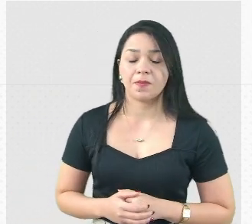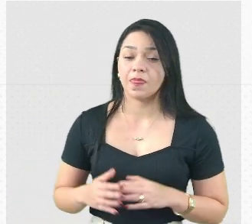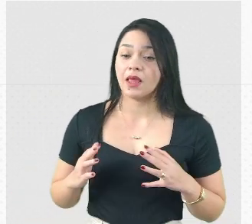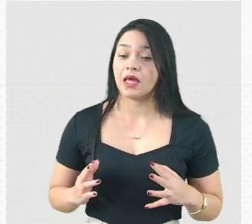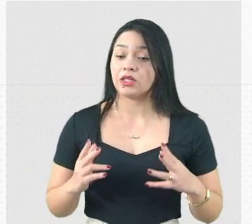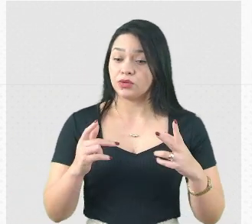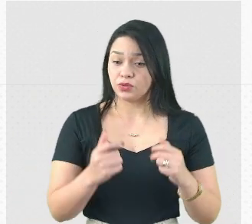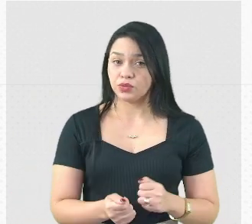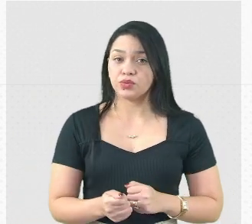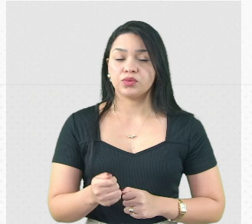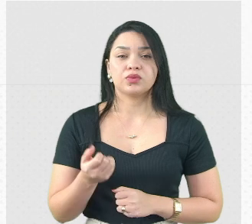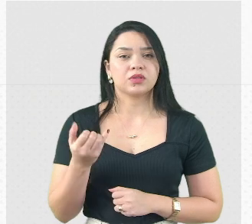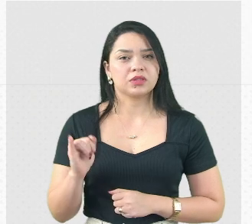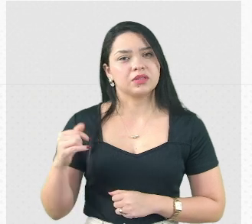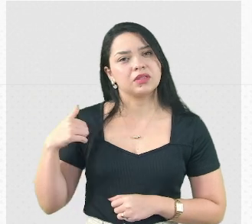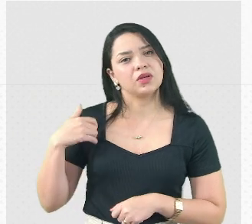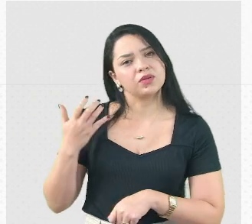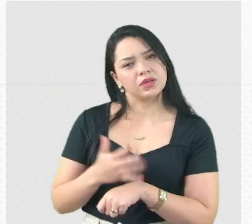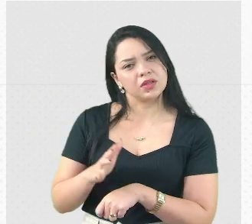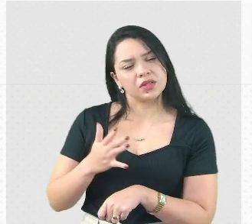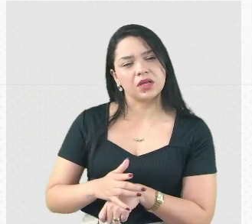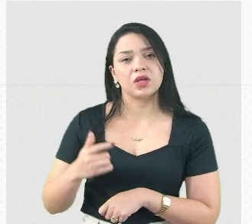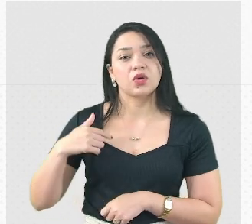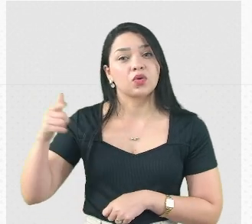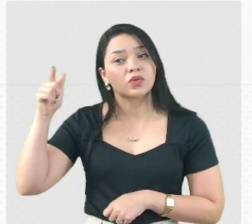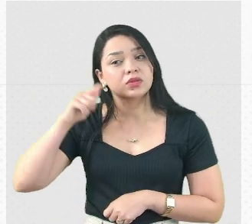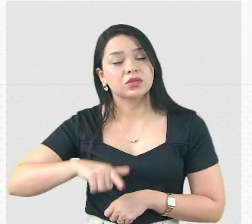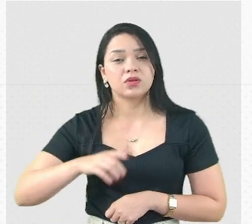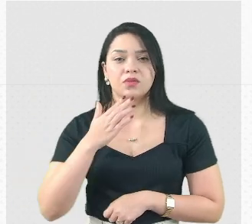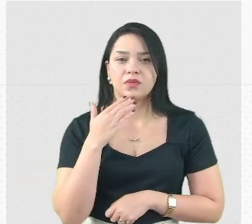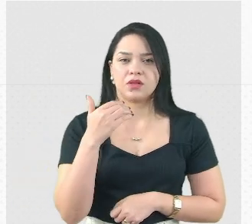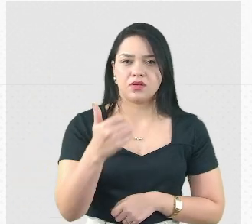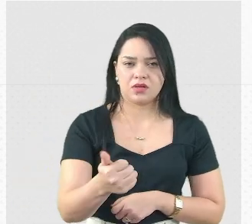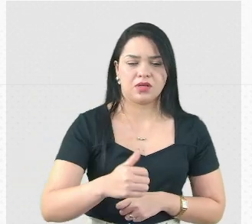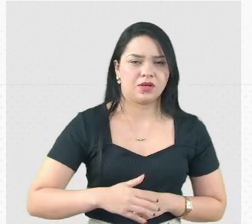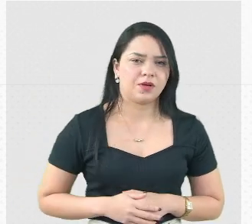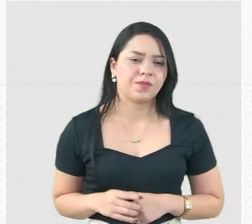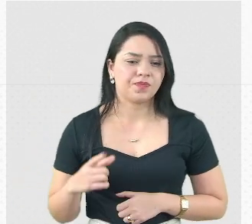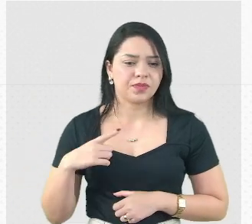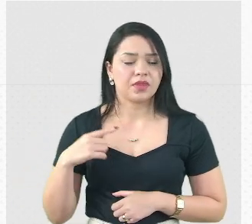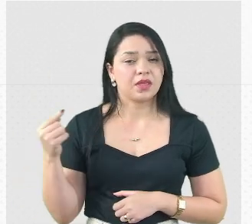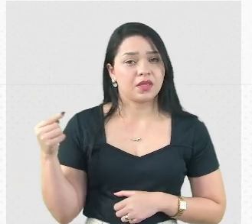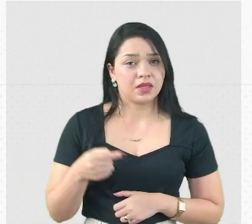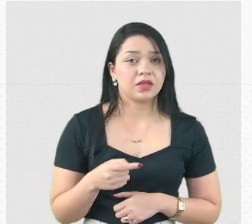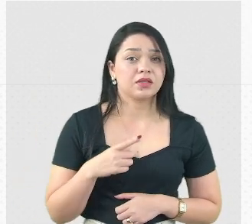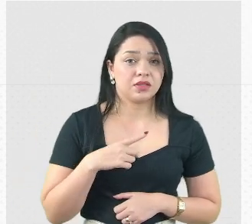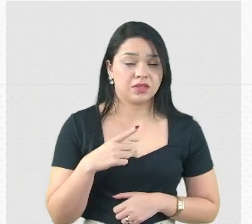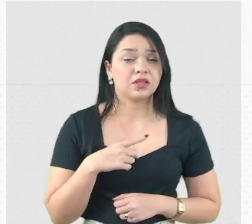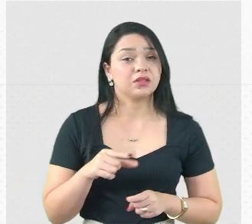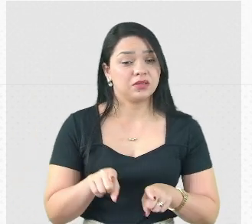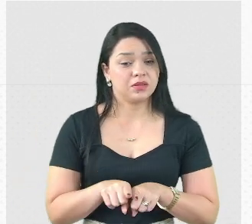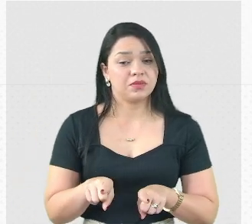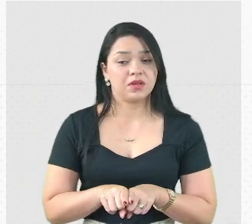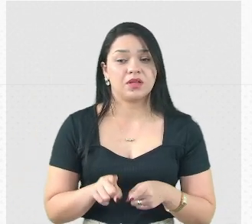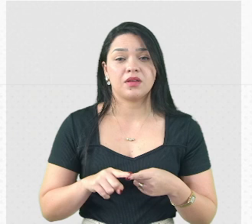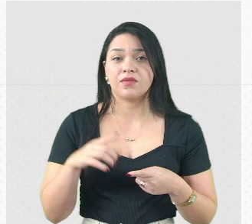tudo aquilo que, se eu treinar, eu consigo melhorar. Existem aquelas capacidades físicas ali, ó,